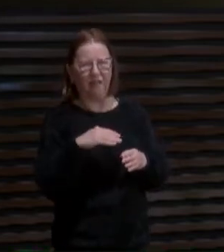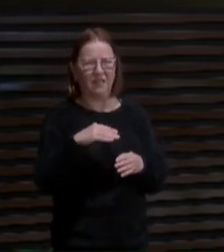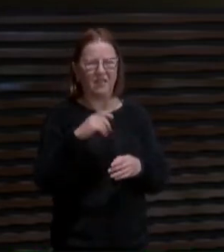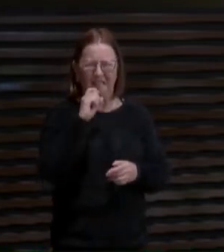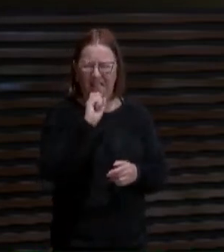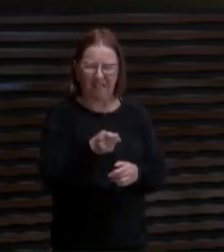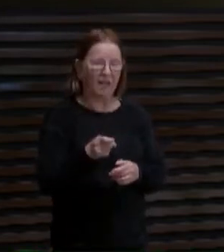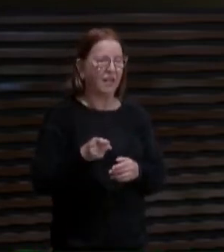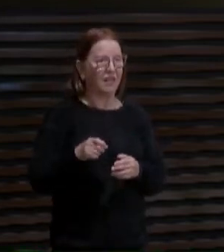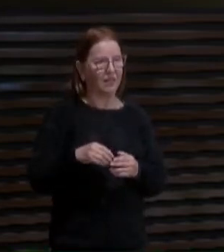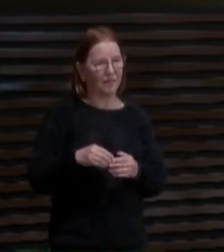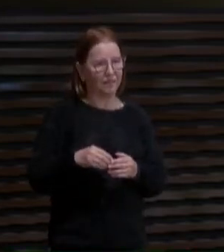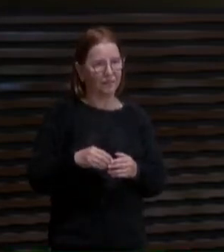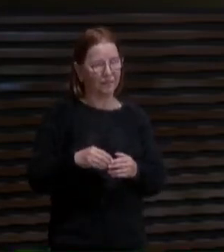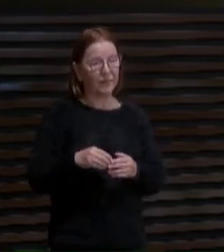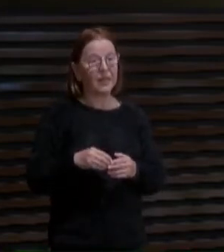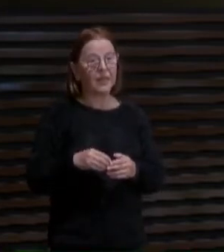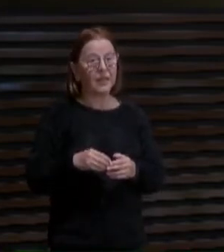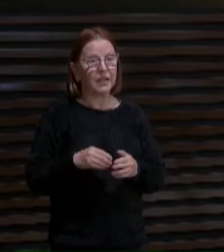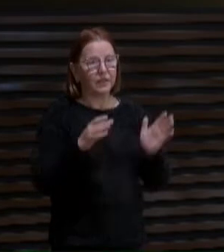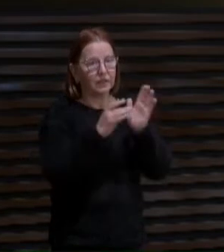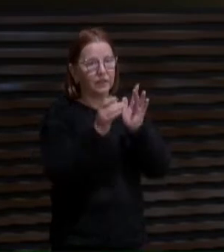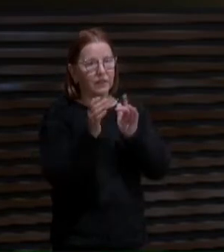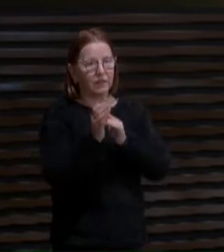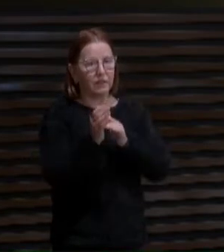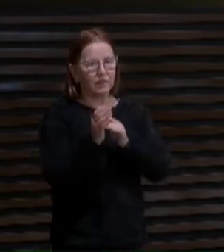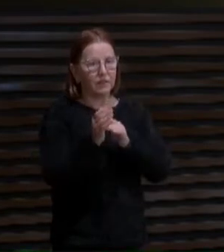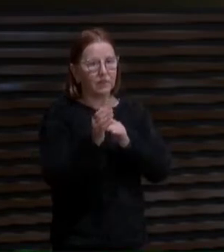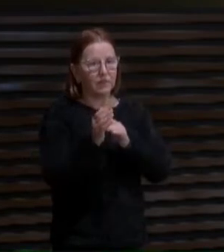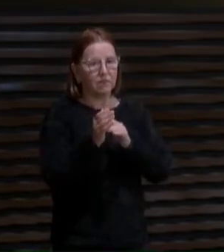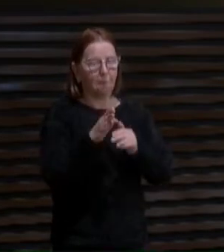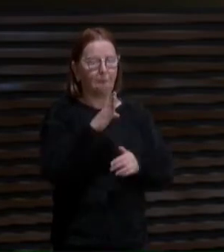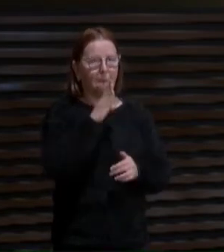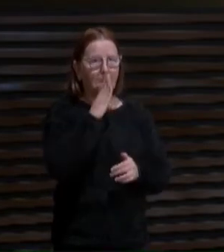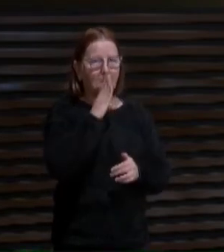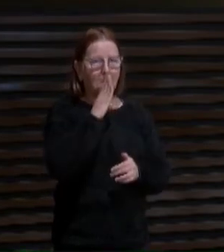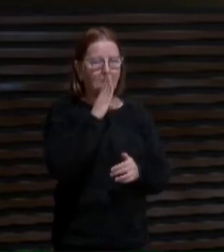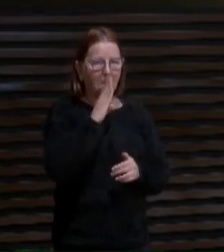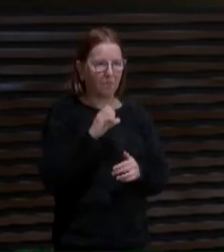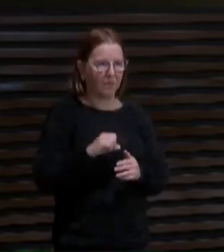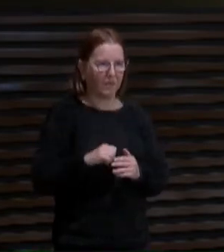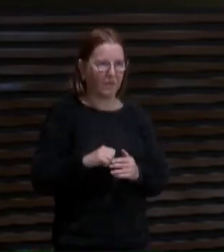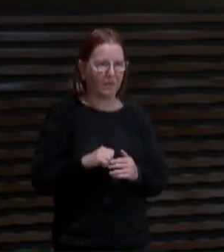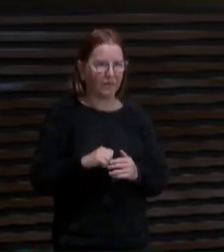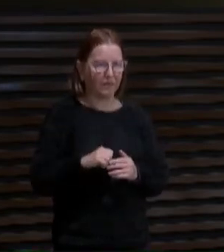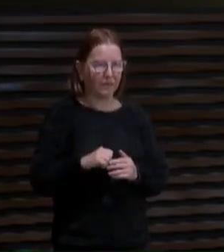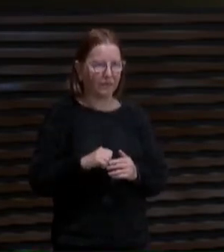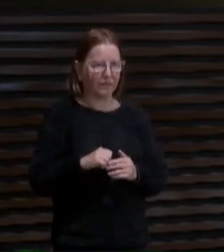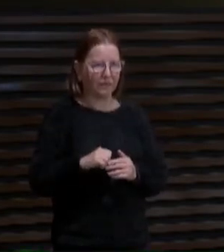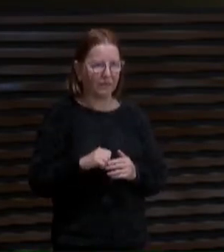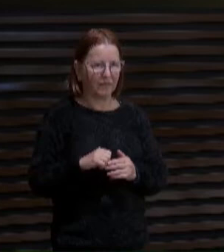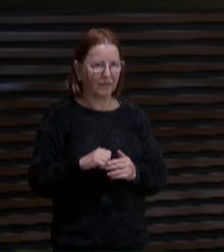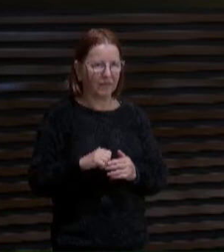quando ele era ultrajado não revidava com o traje quando maltratado não fazia não